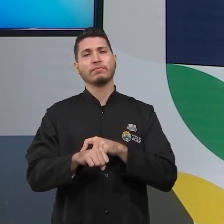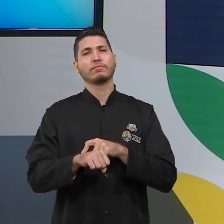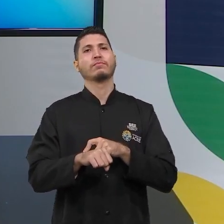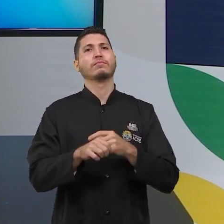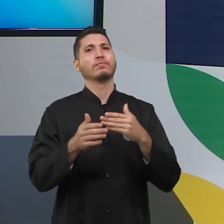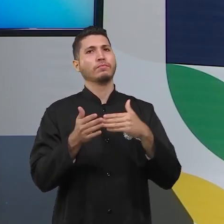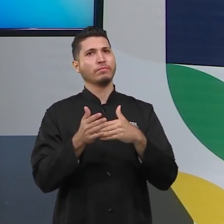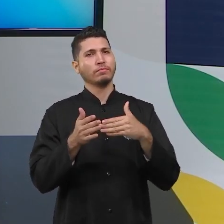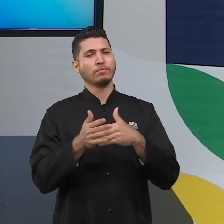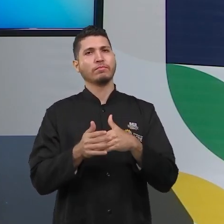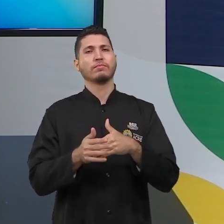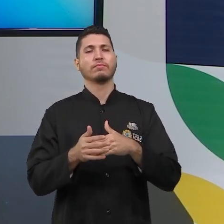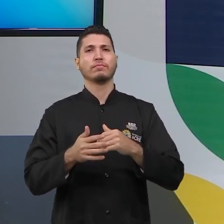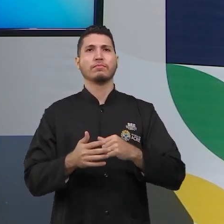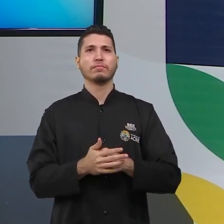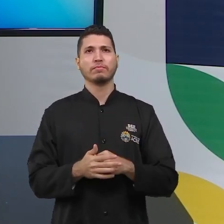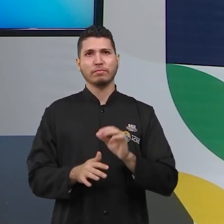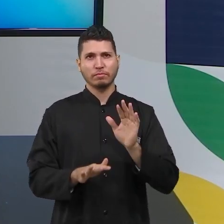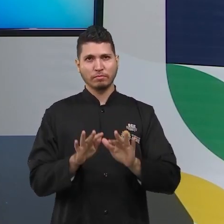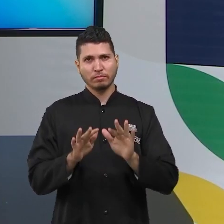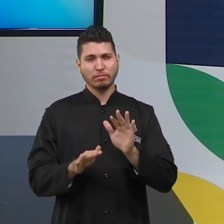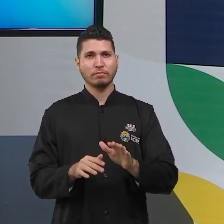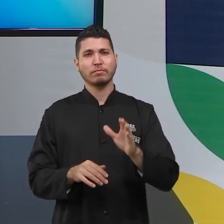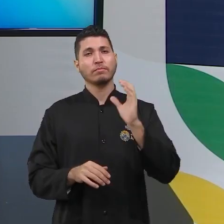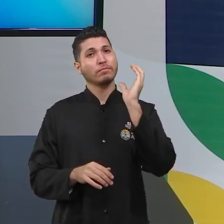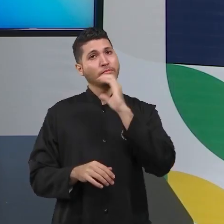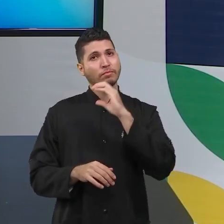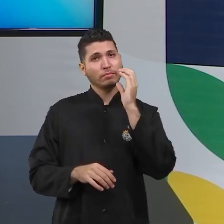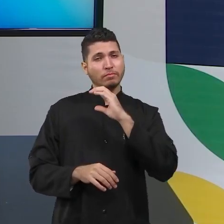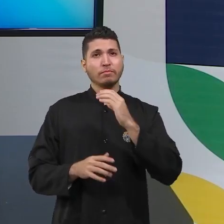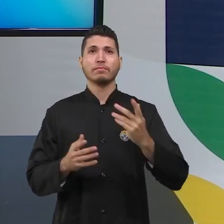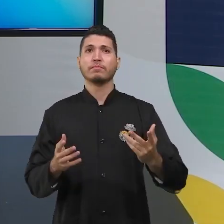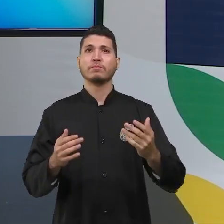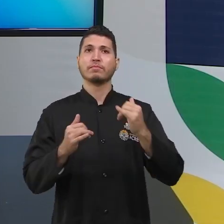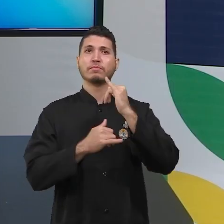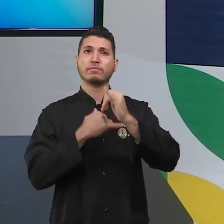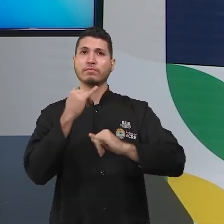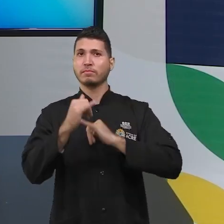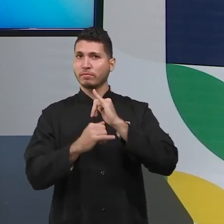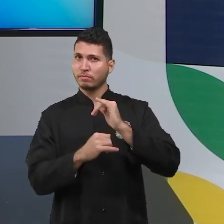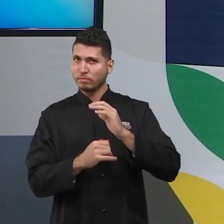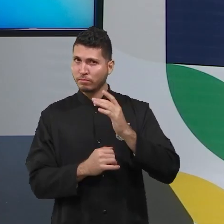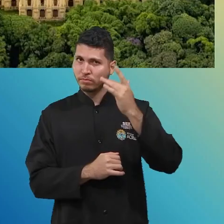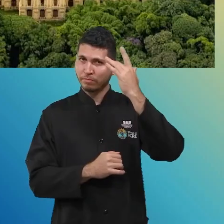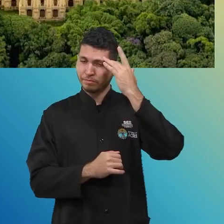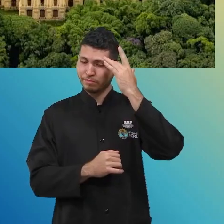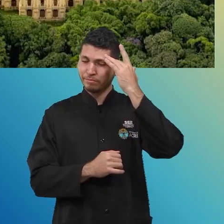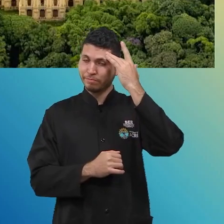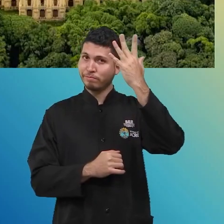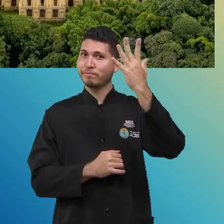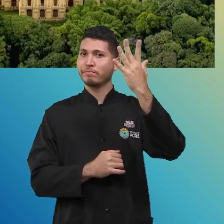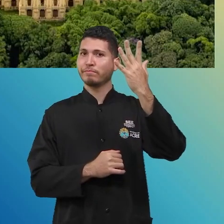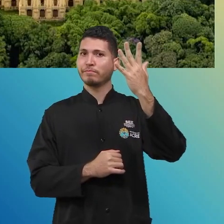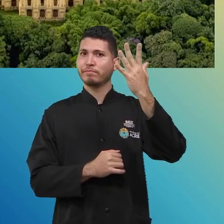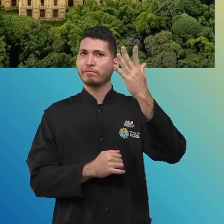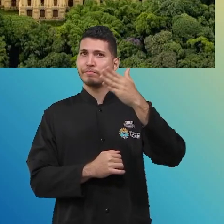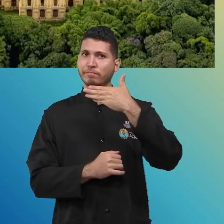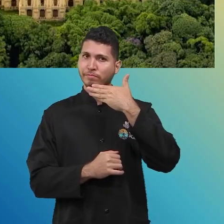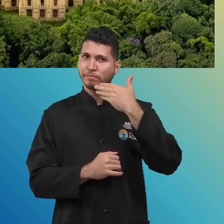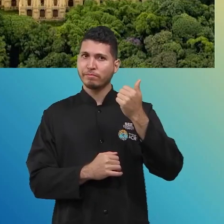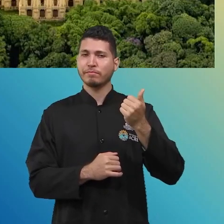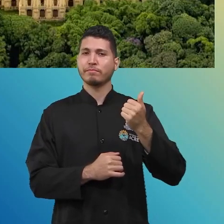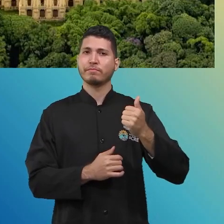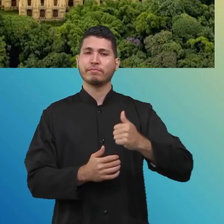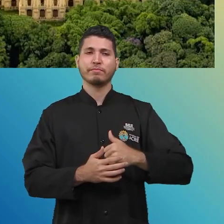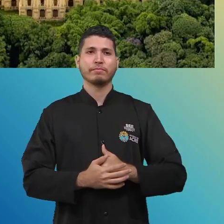você traduzir para entender melhor. E aí, na internet, é bem mais fácil e mais dinâmico. Como eu falei